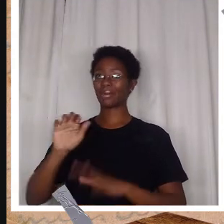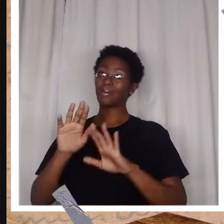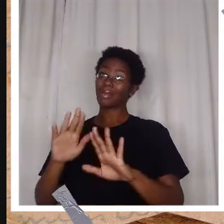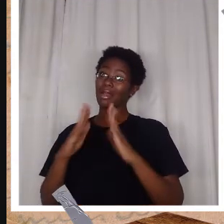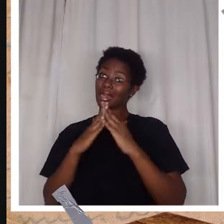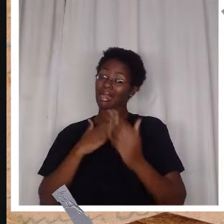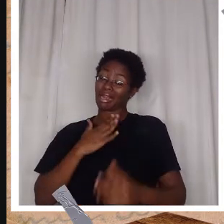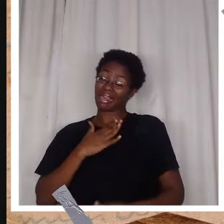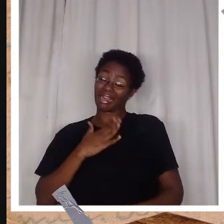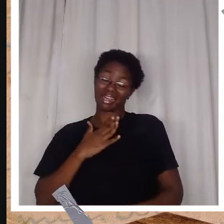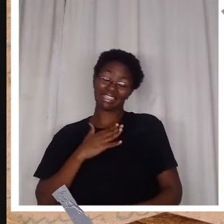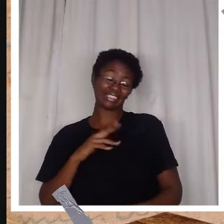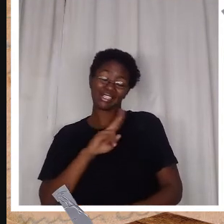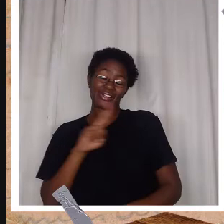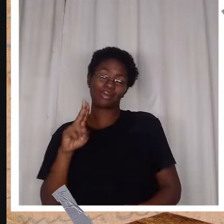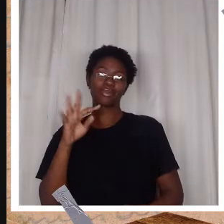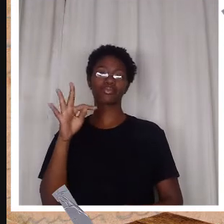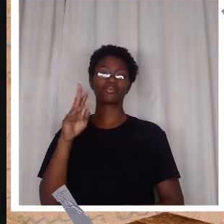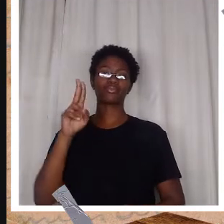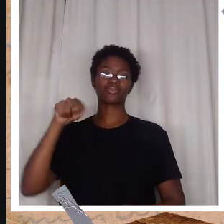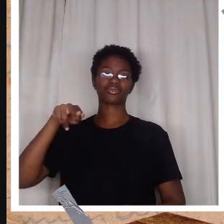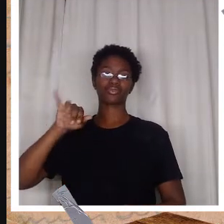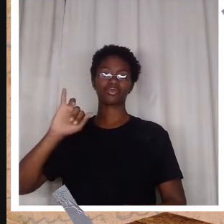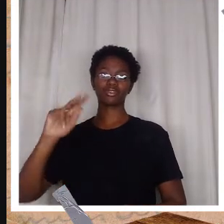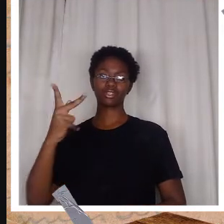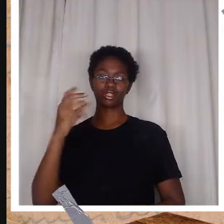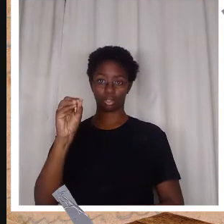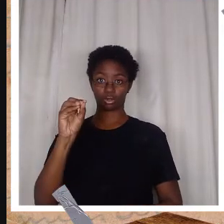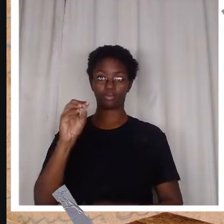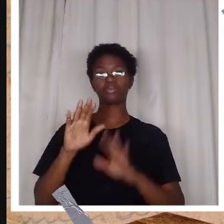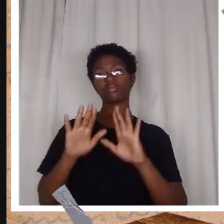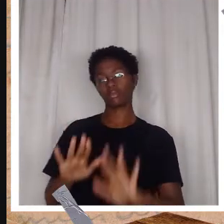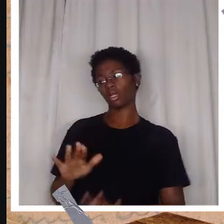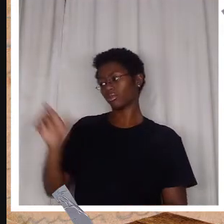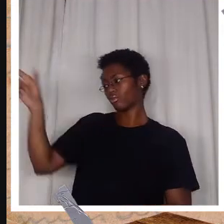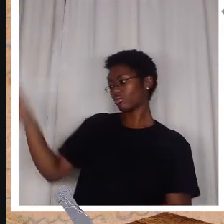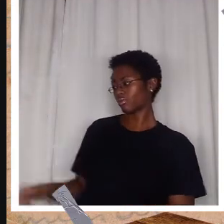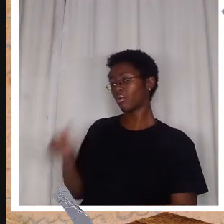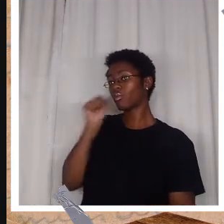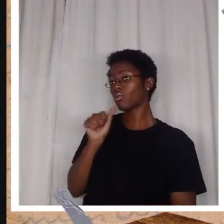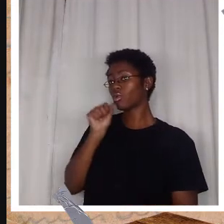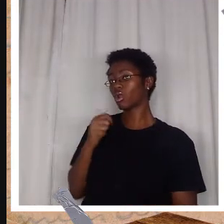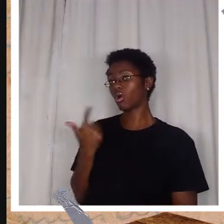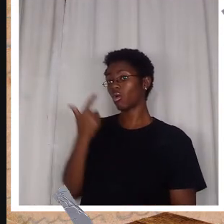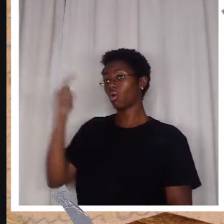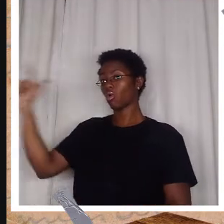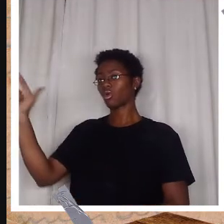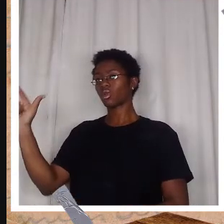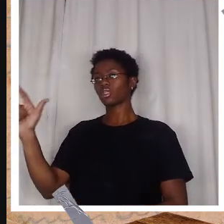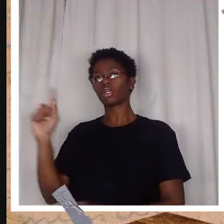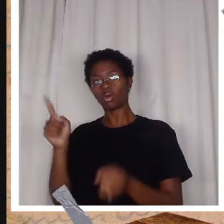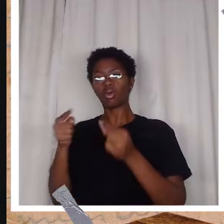Tuninho. Mas é uma outra mulher com muita ancestralidade que vai